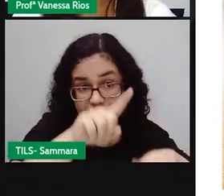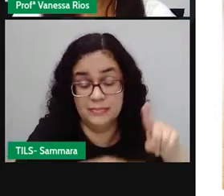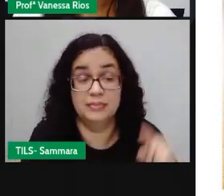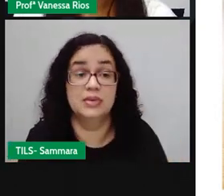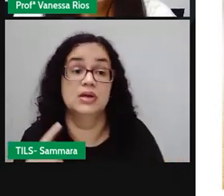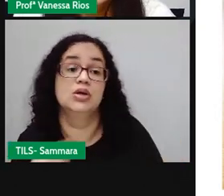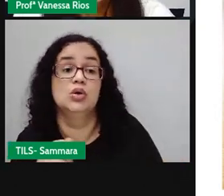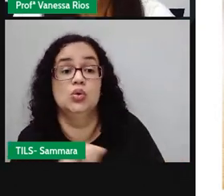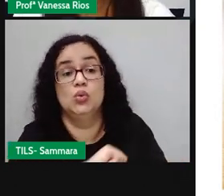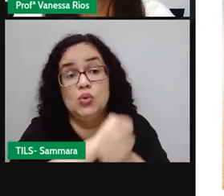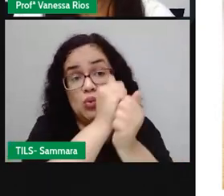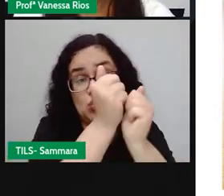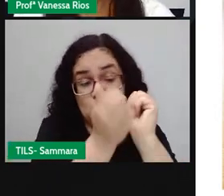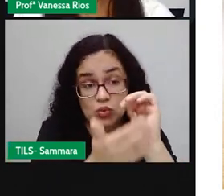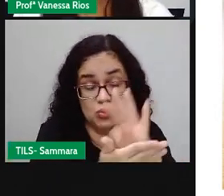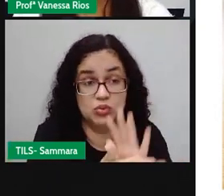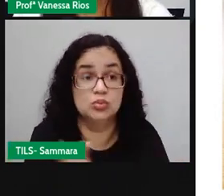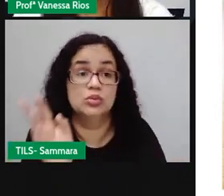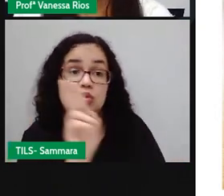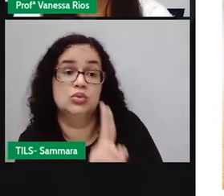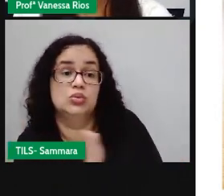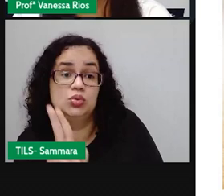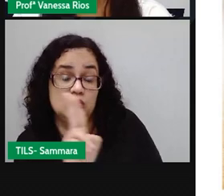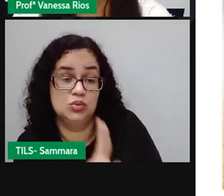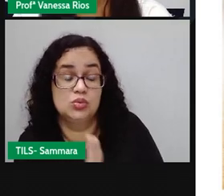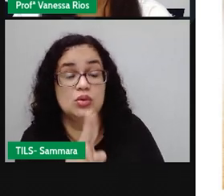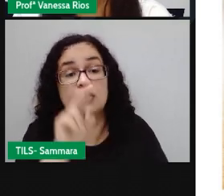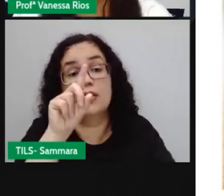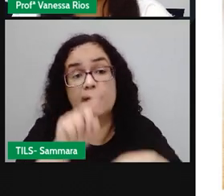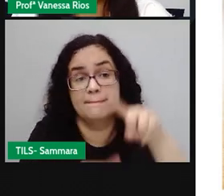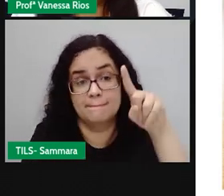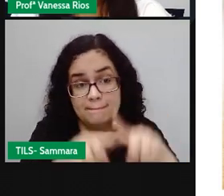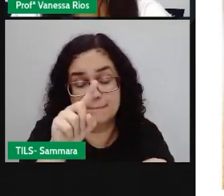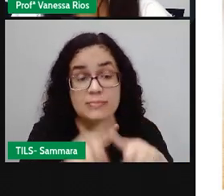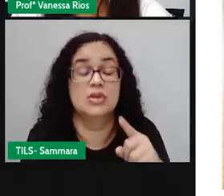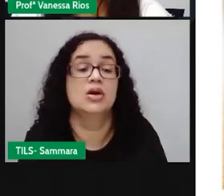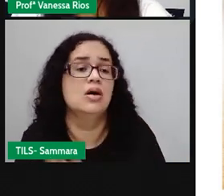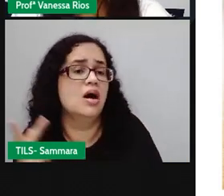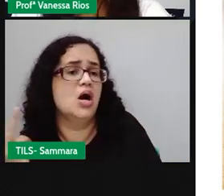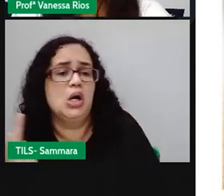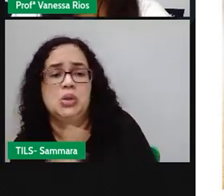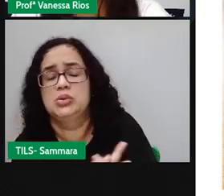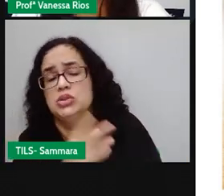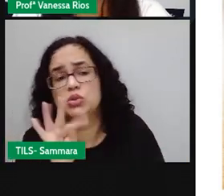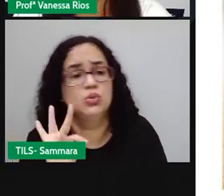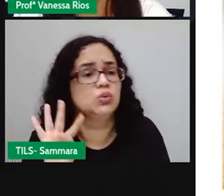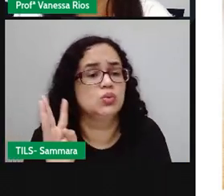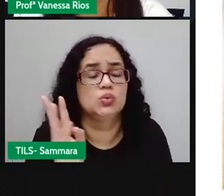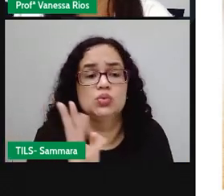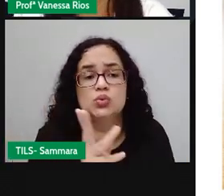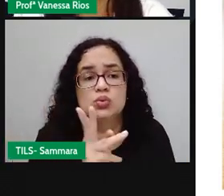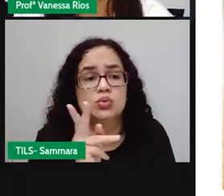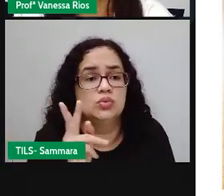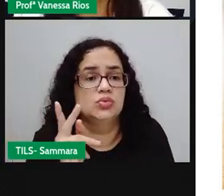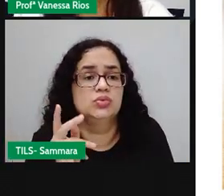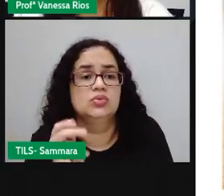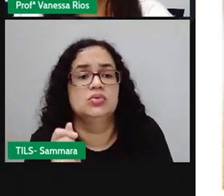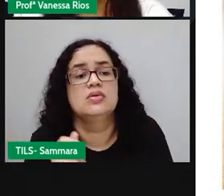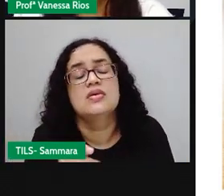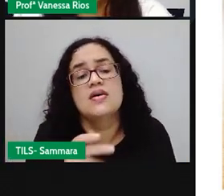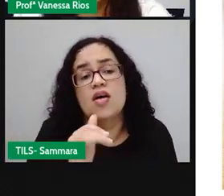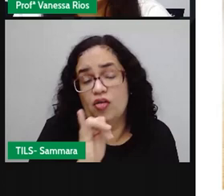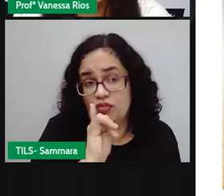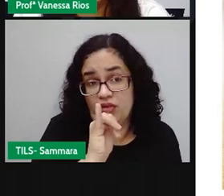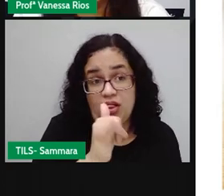se adaptar ao uso que vai ser dado àquele objeto. Isso acontece com tudo, né? Acontece quando a gente vai falar